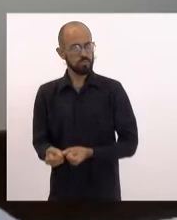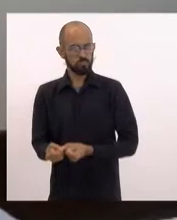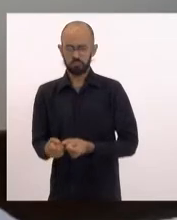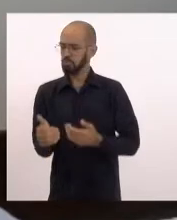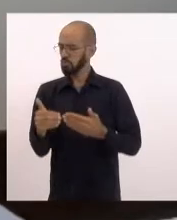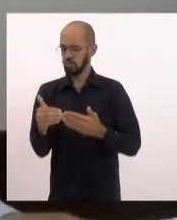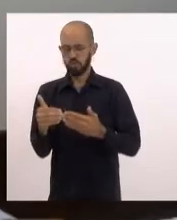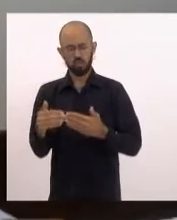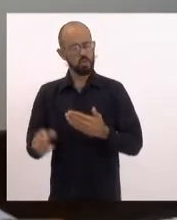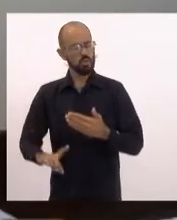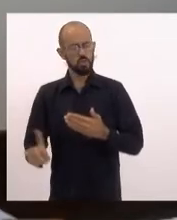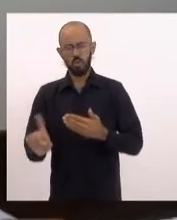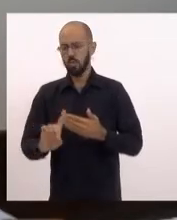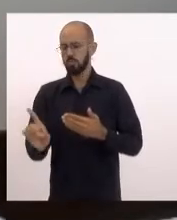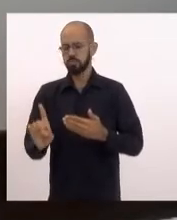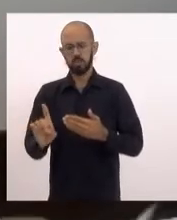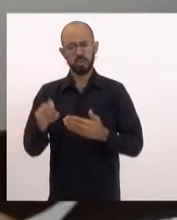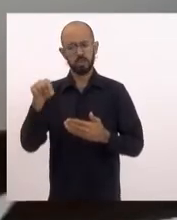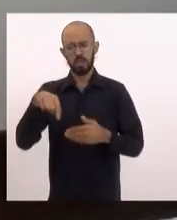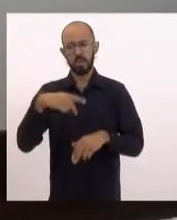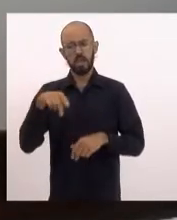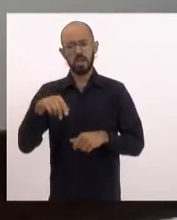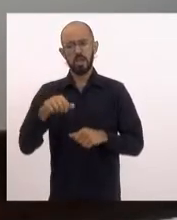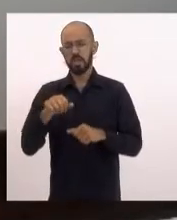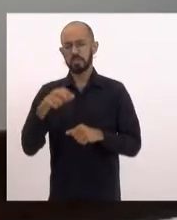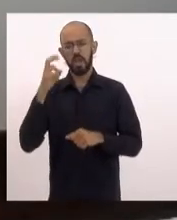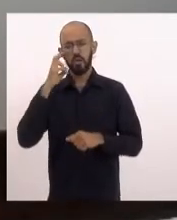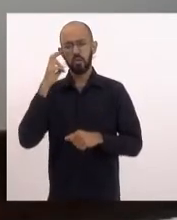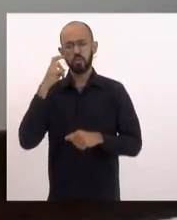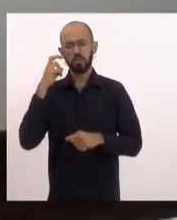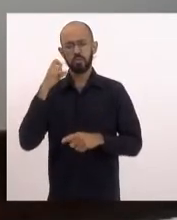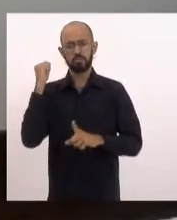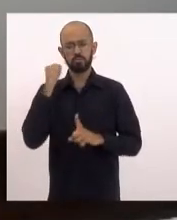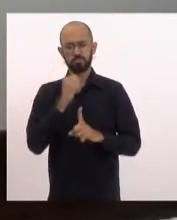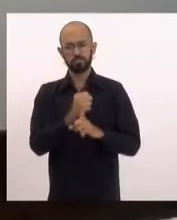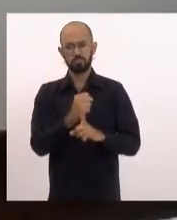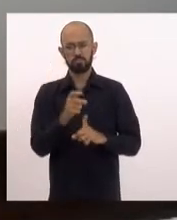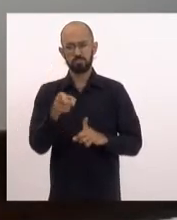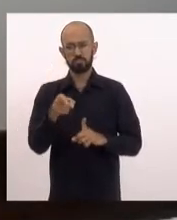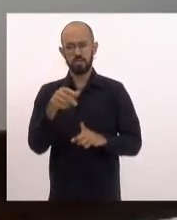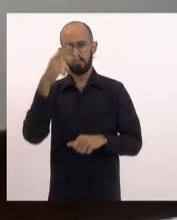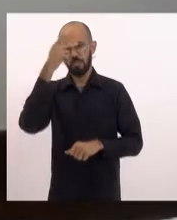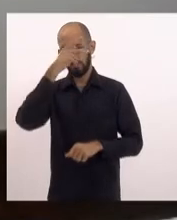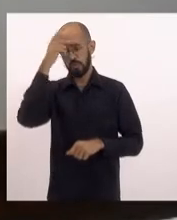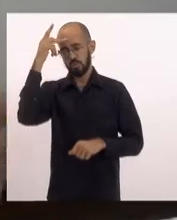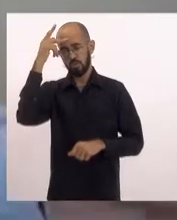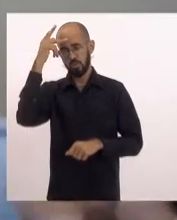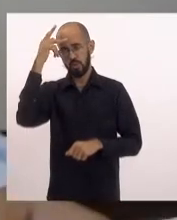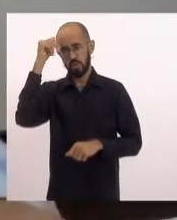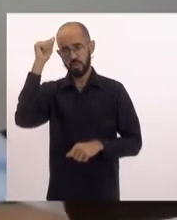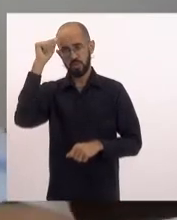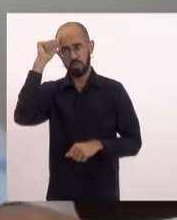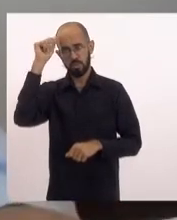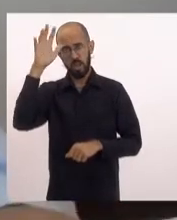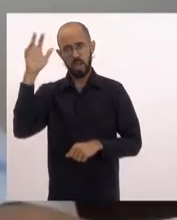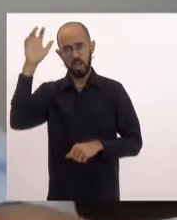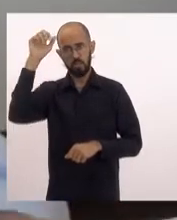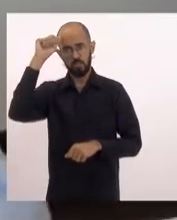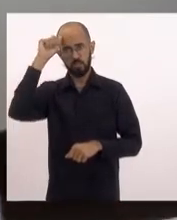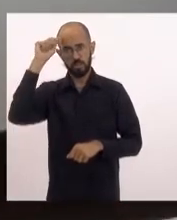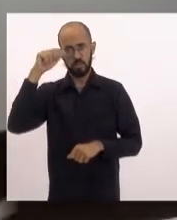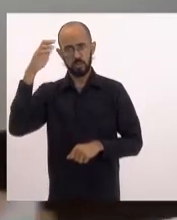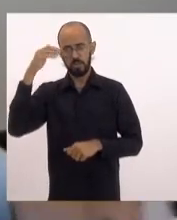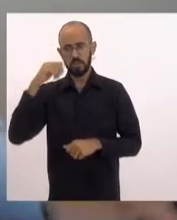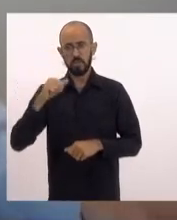as tradições do nosso povo, essa barbárie cometida contra o Moise Kambagabe. E eu, portanto, manifesto aqui minha solidariedade